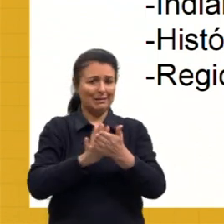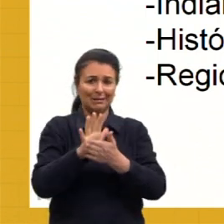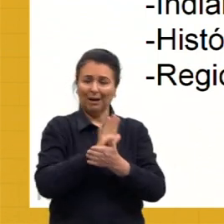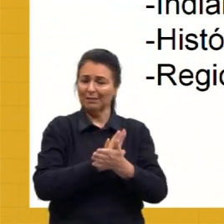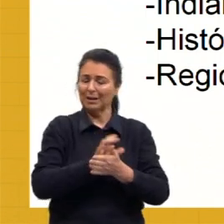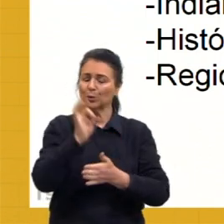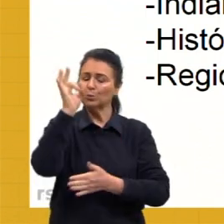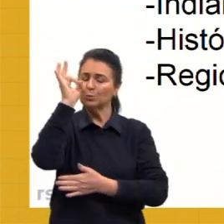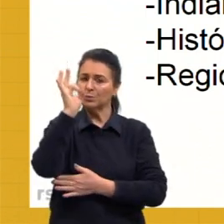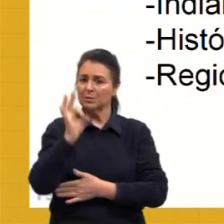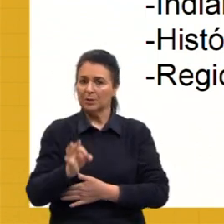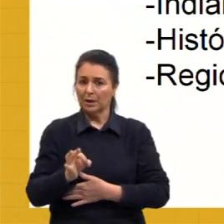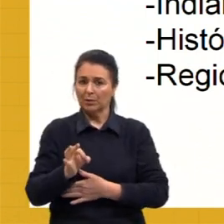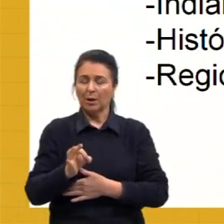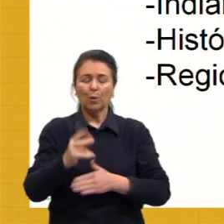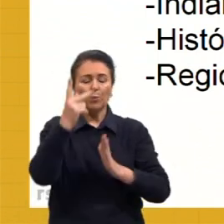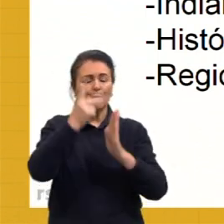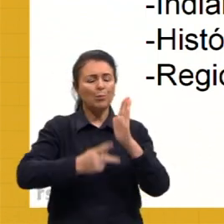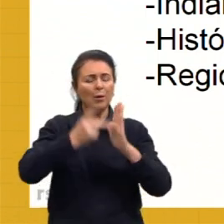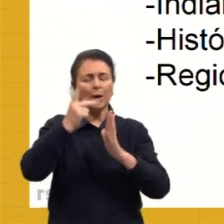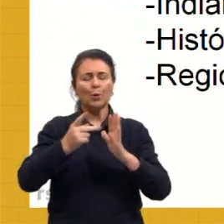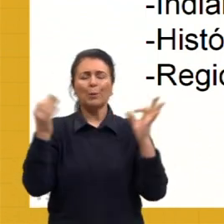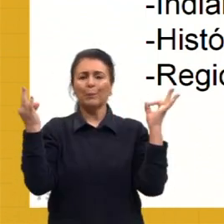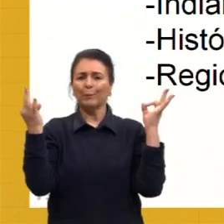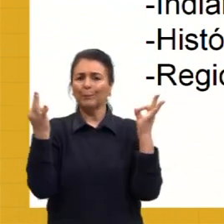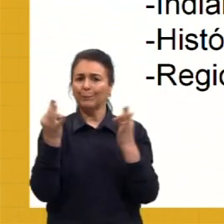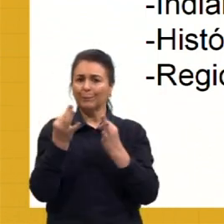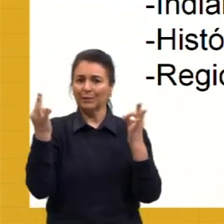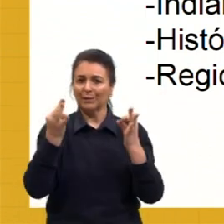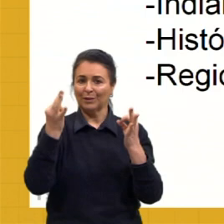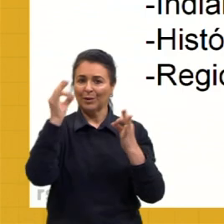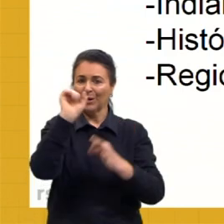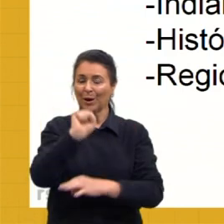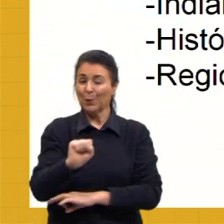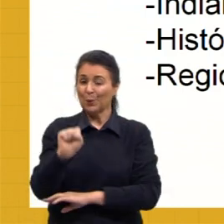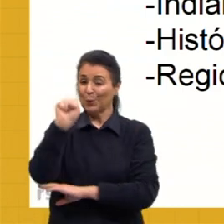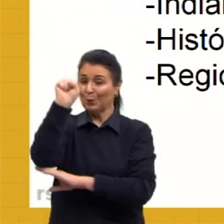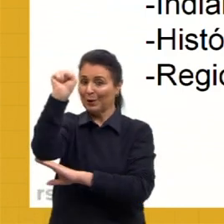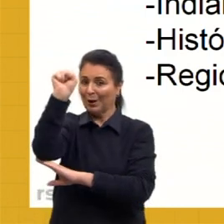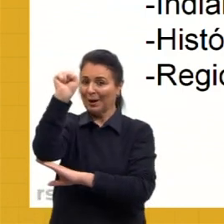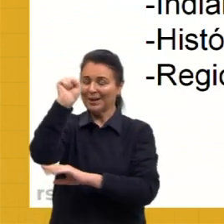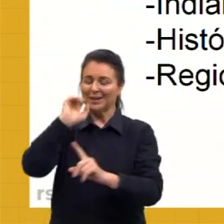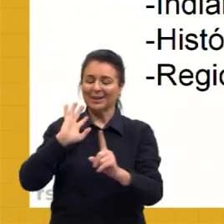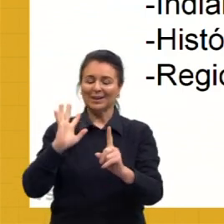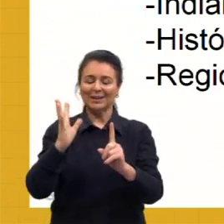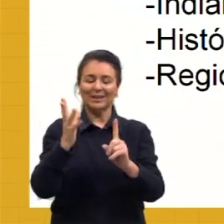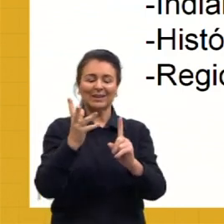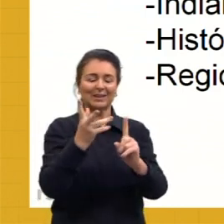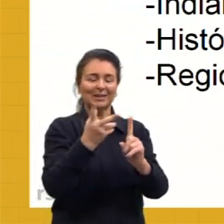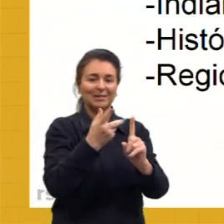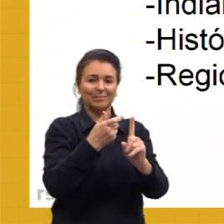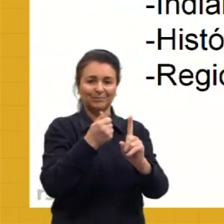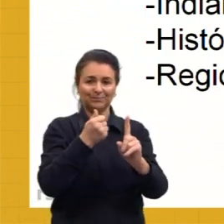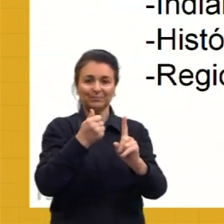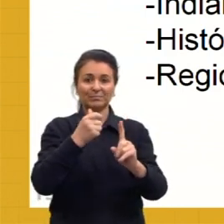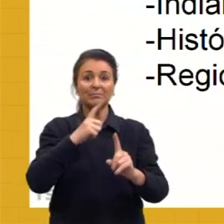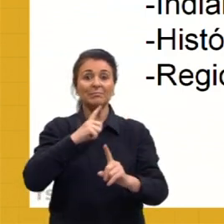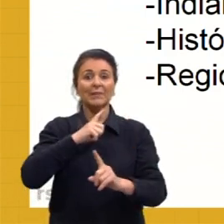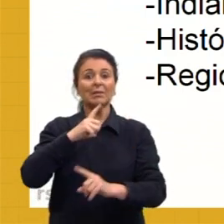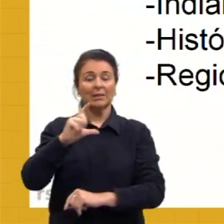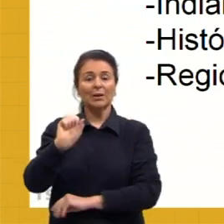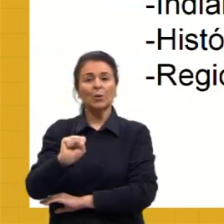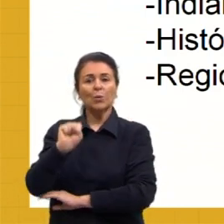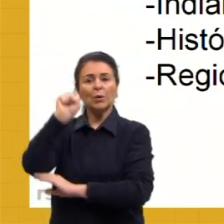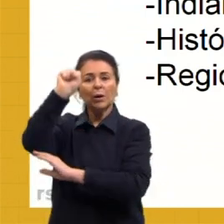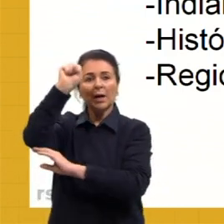trazido para esse plano da perfeição que essa herói idealizado Então a gente tem um herói ali que é